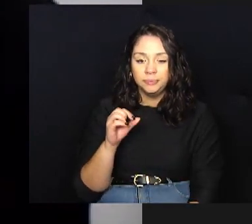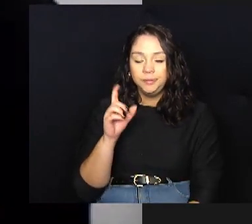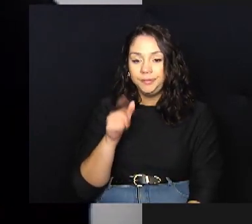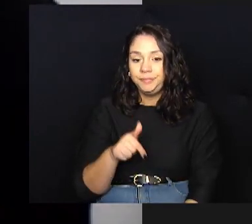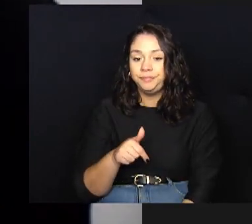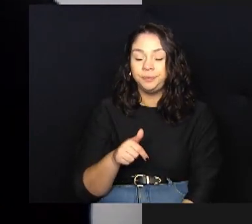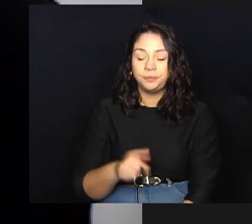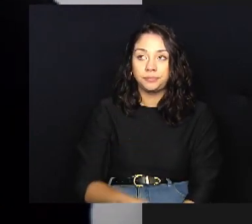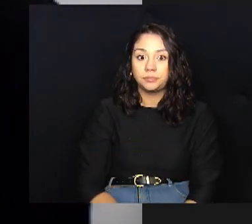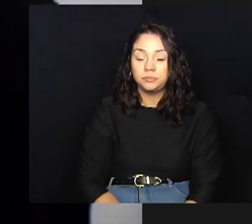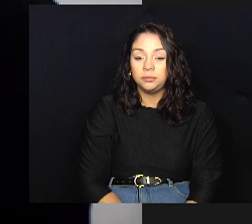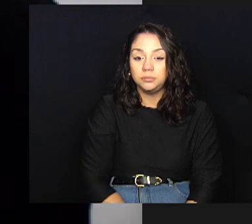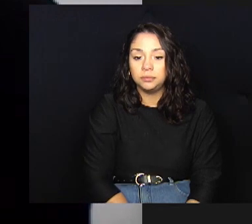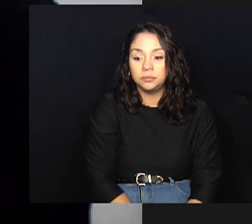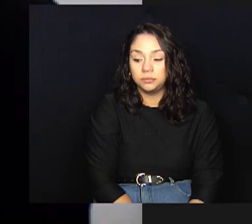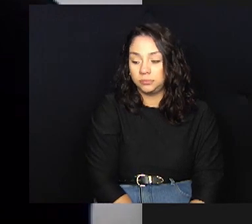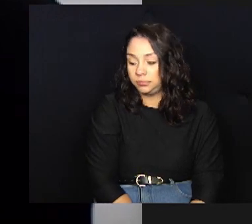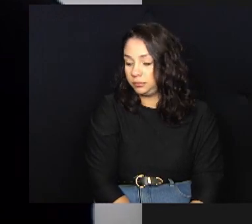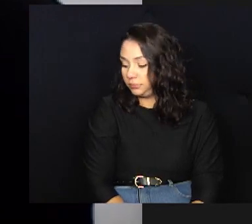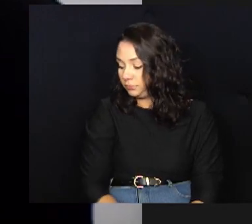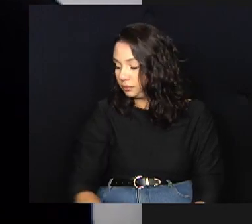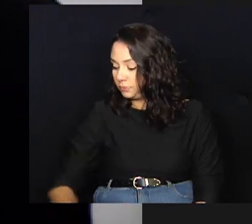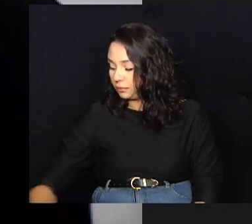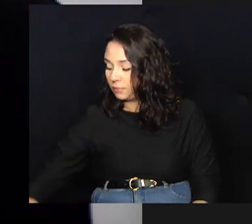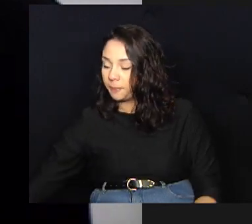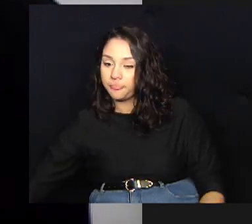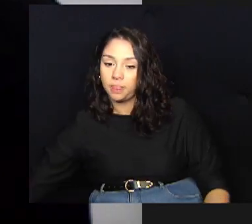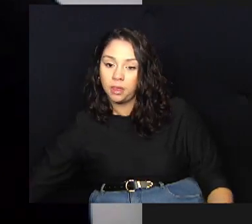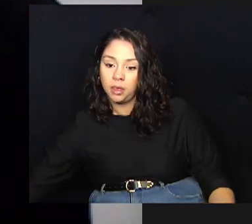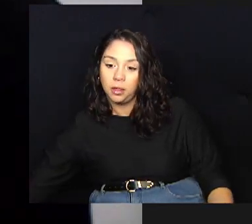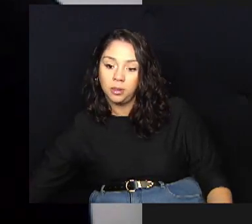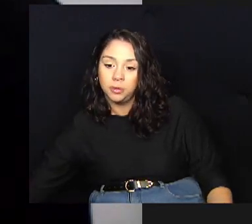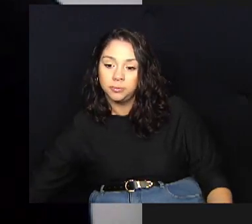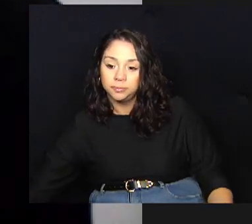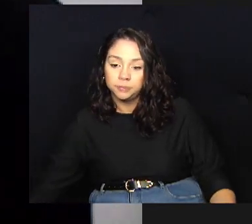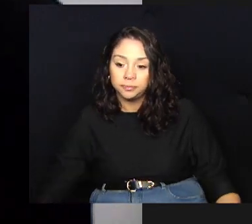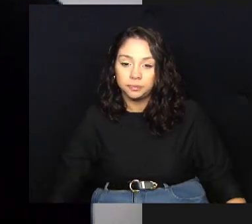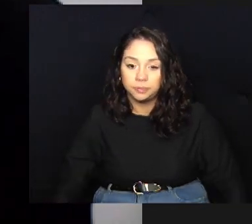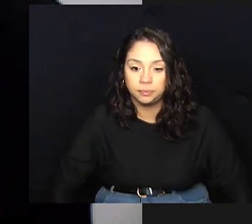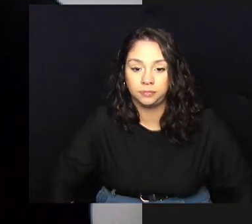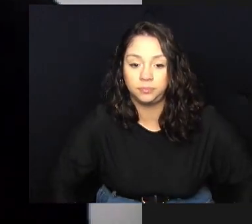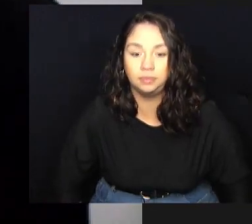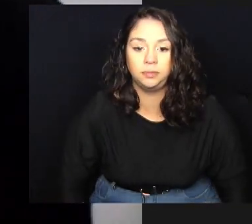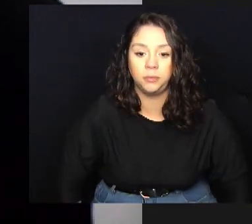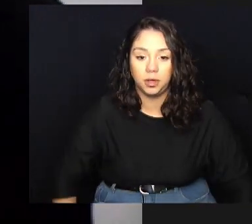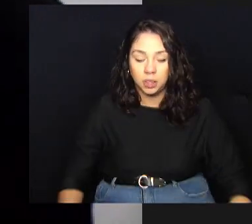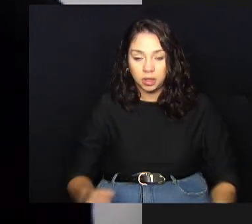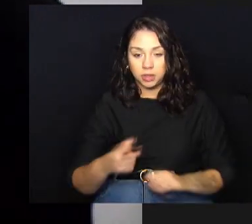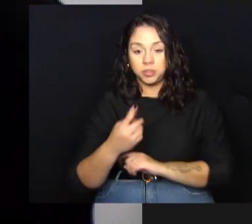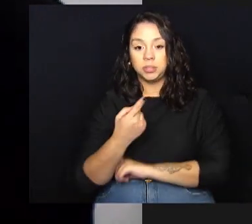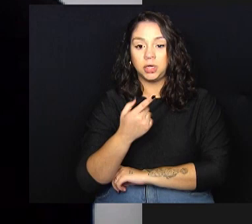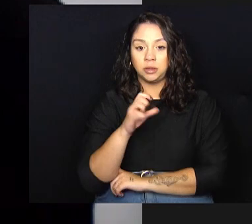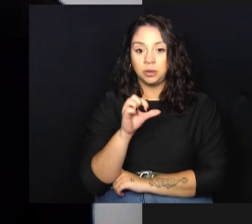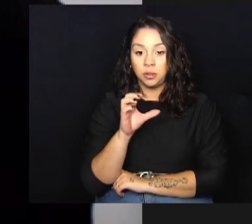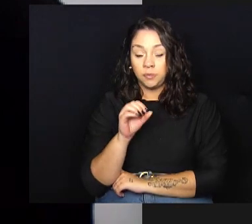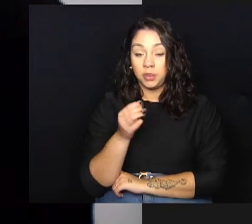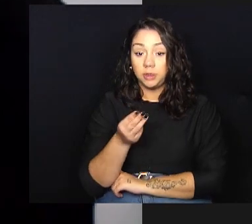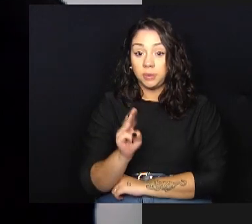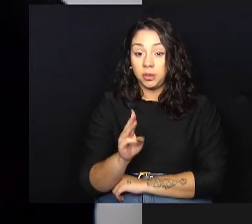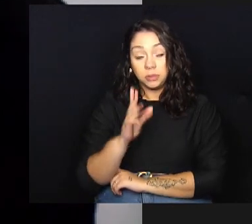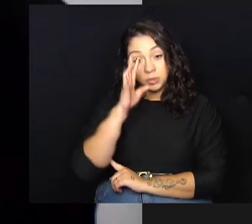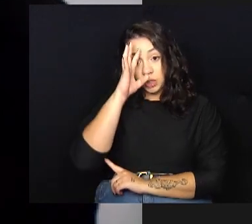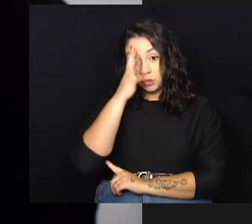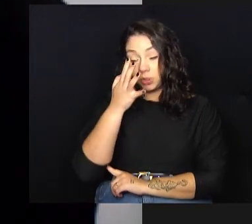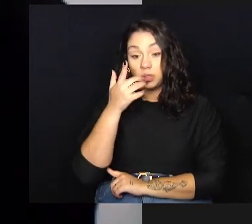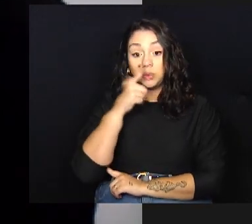de 190 milhões né e hã vamos dizer assim ah O resultado é que a gente